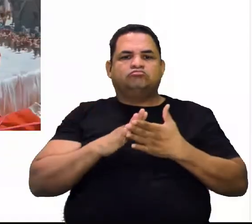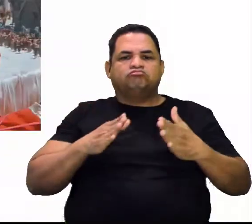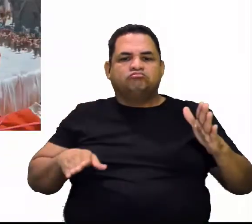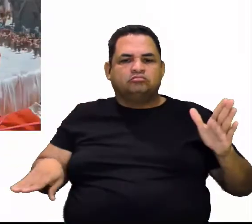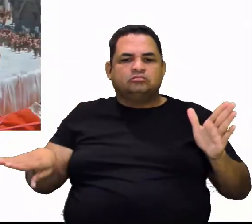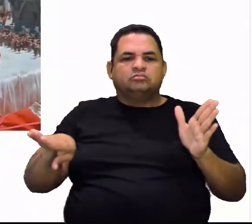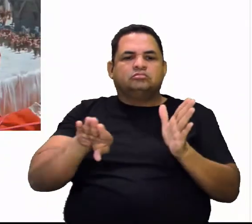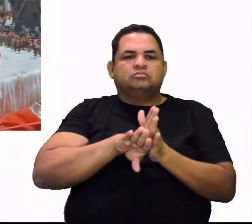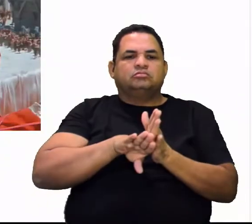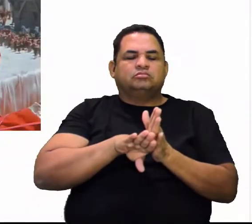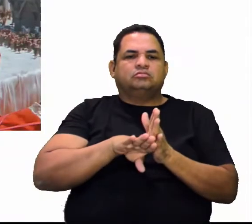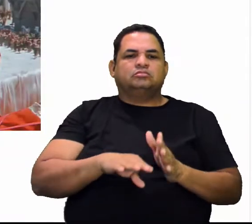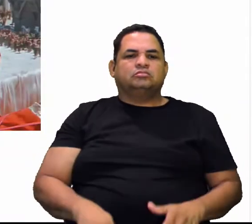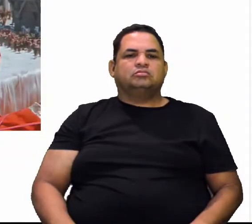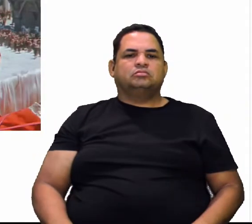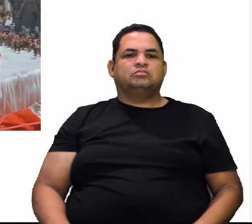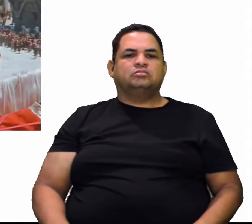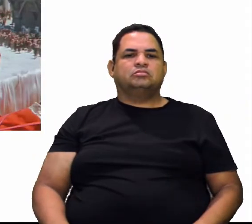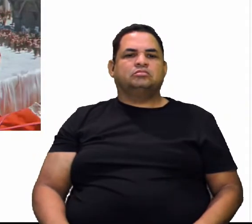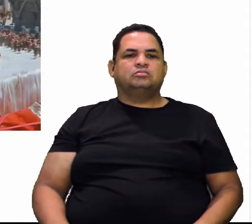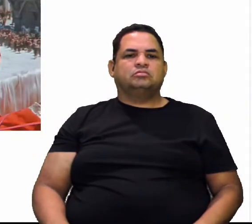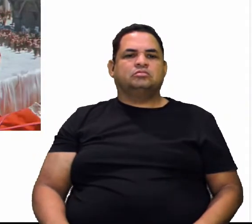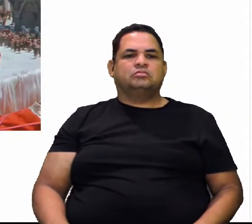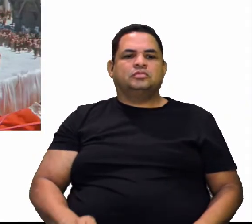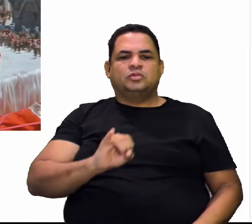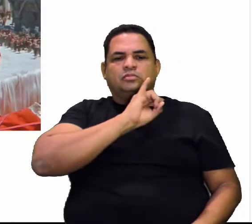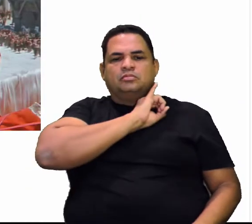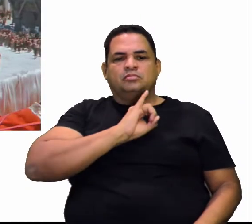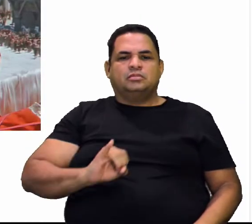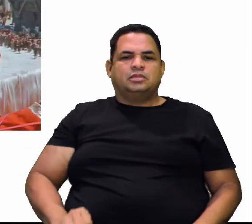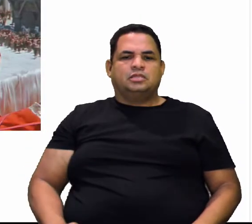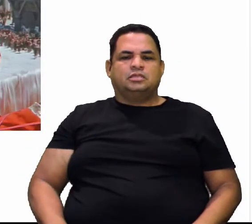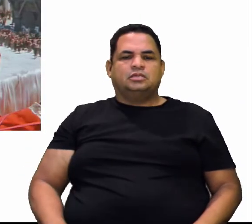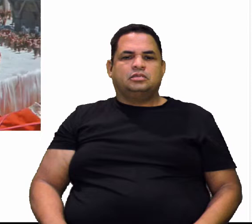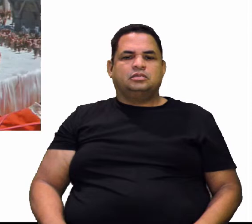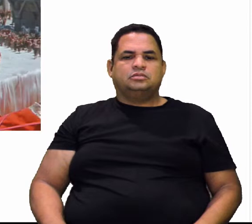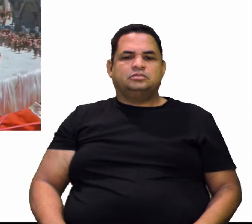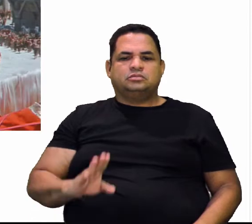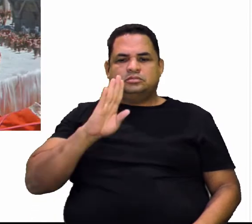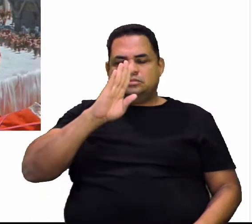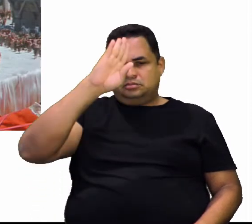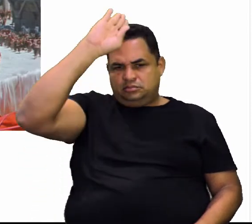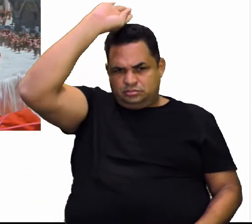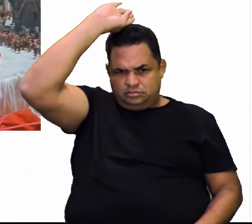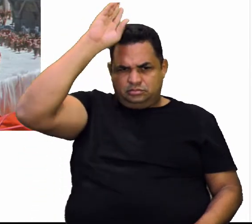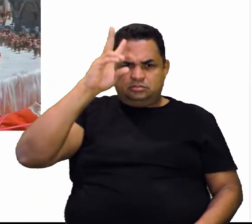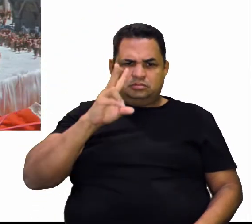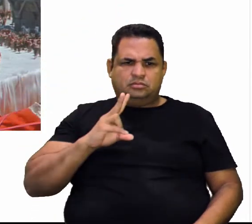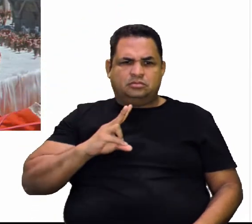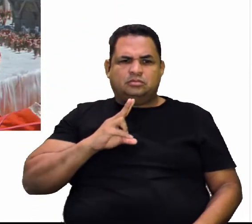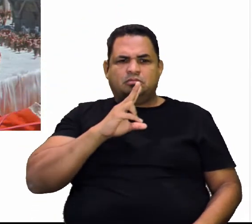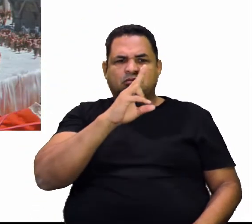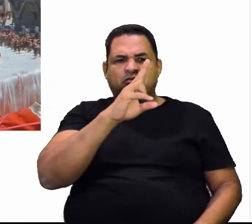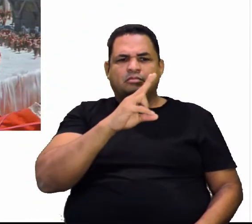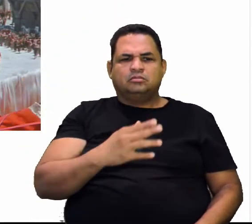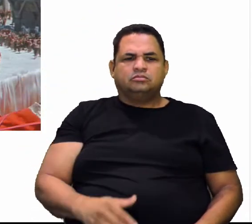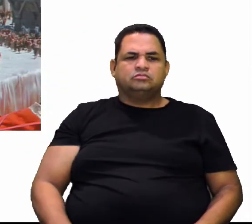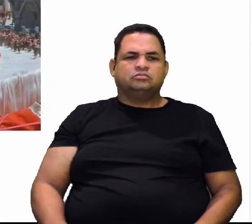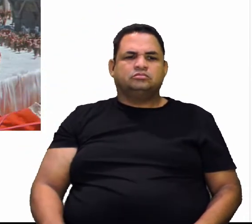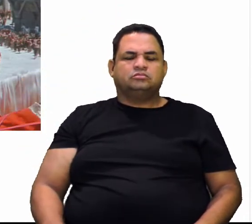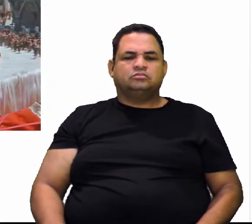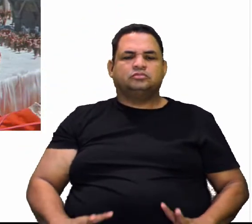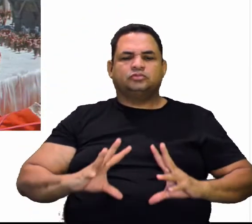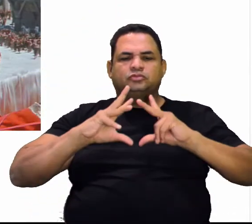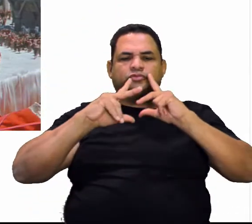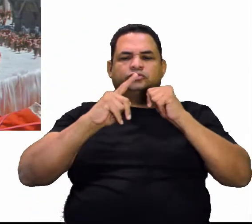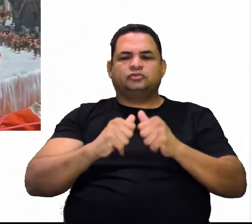de vocês, o Império Romano. Aí o fortalecimento foi